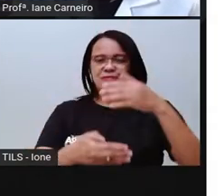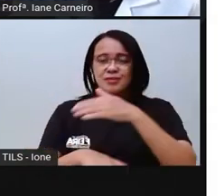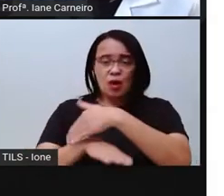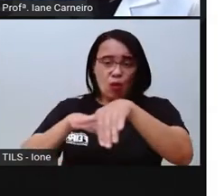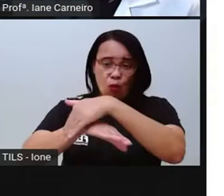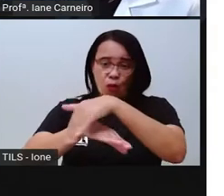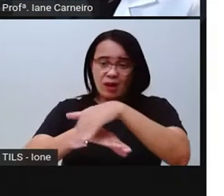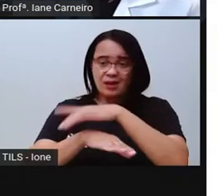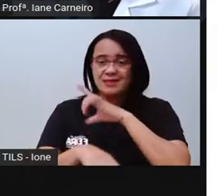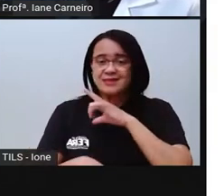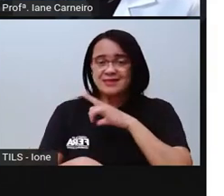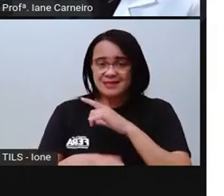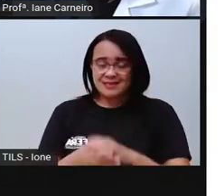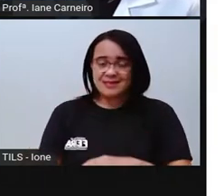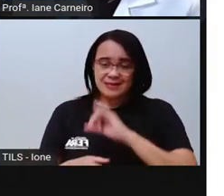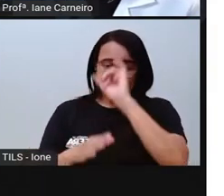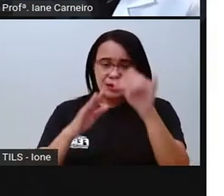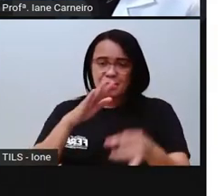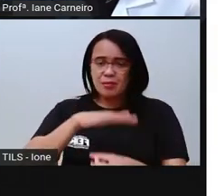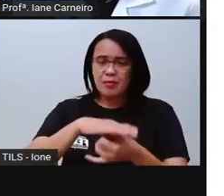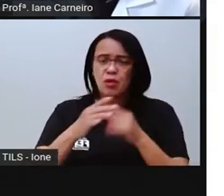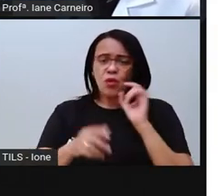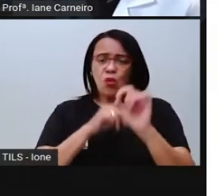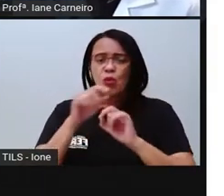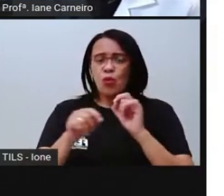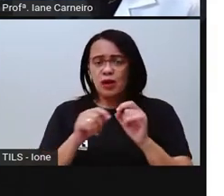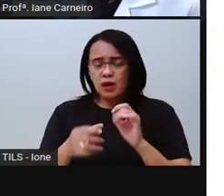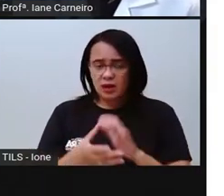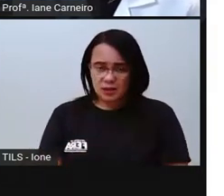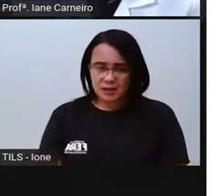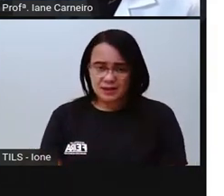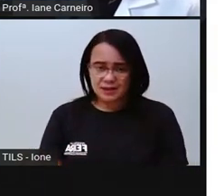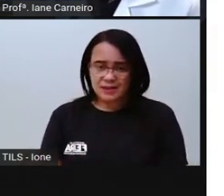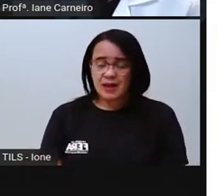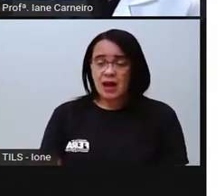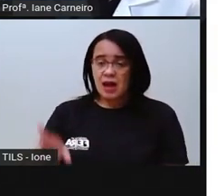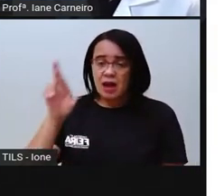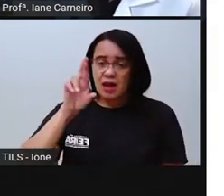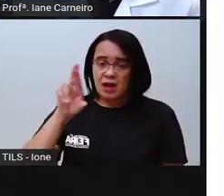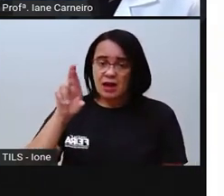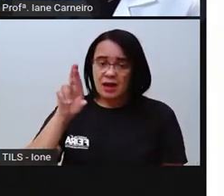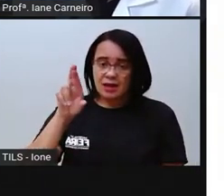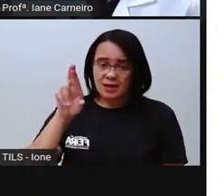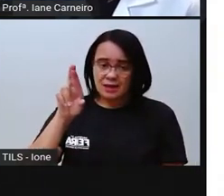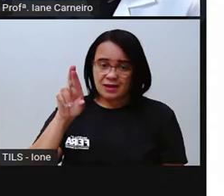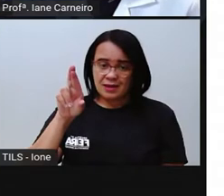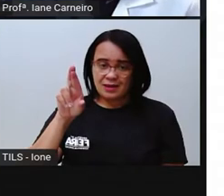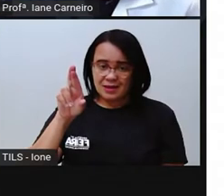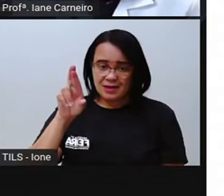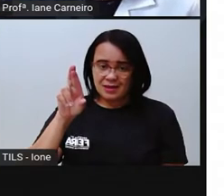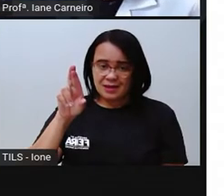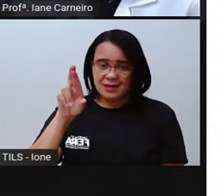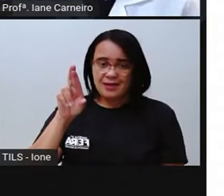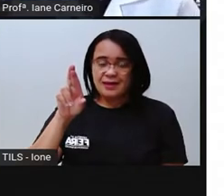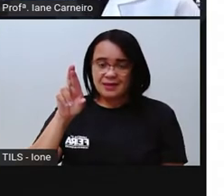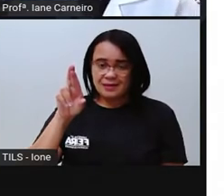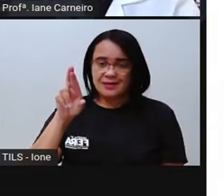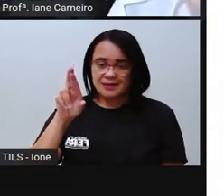Aqui embaixo, ó, tem as letras, né, as sílabas R, uma hashtag,